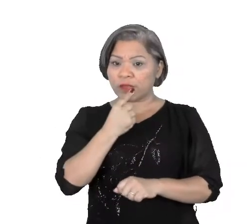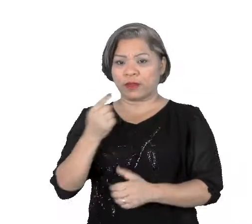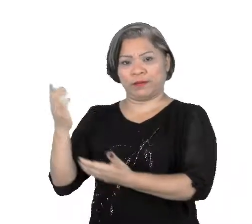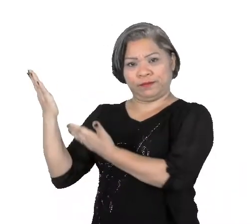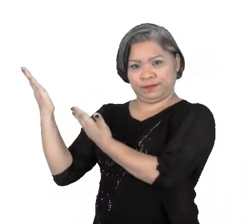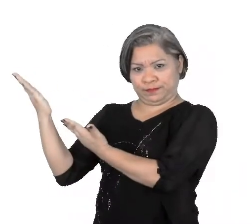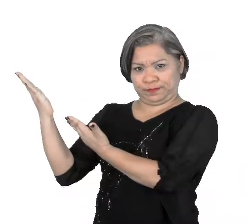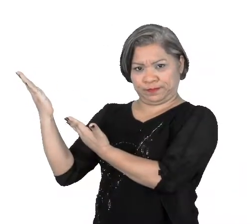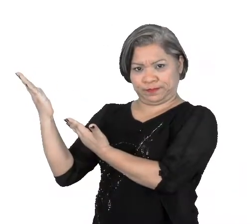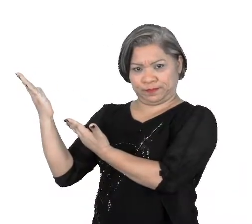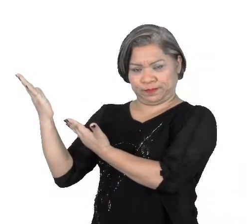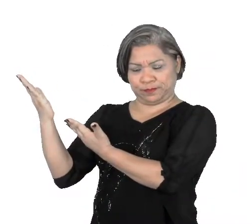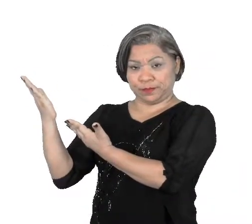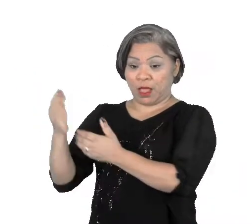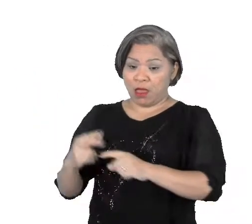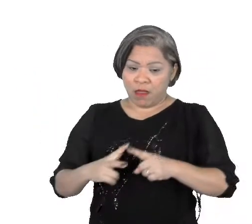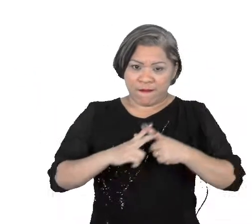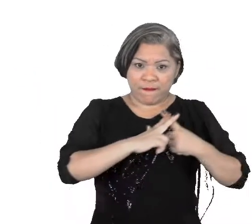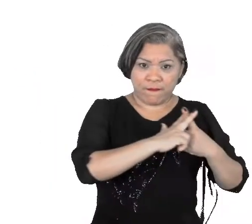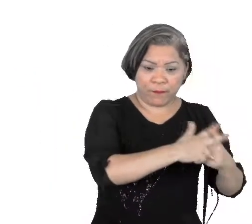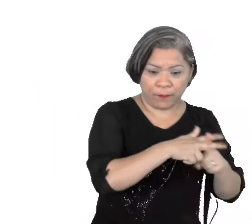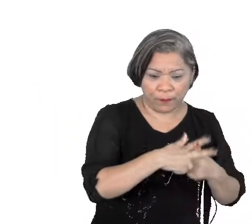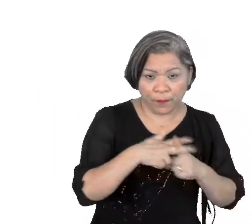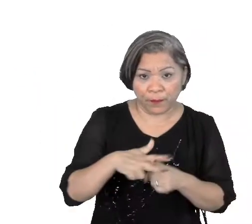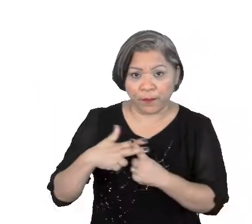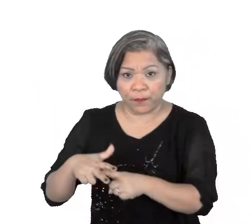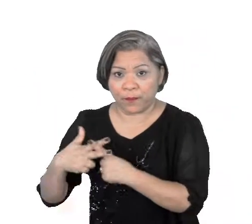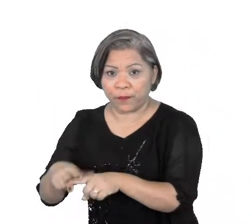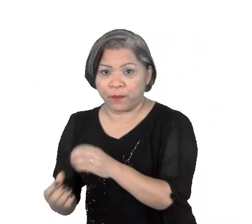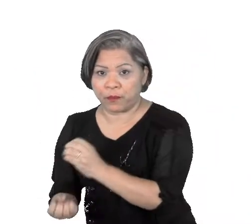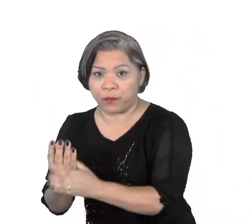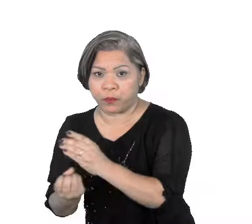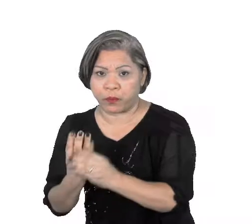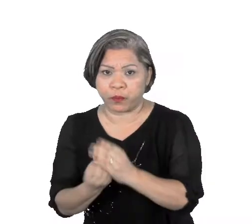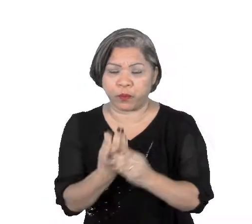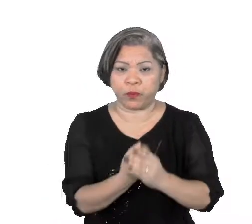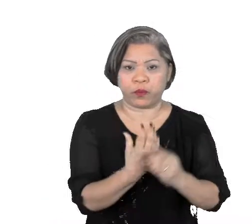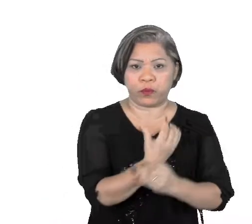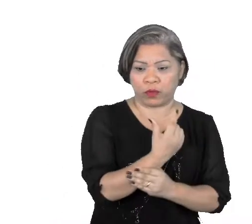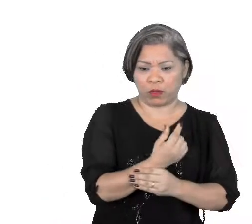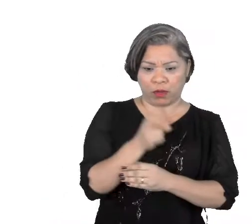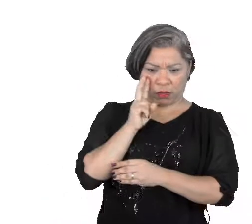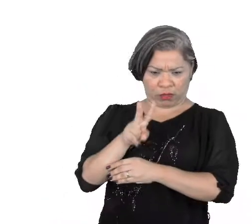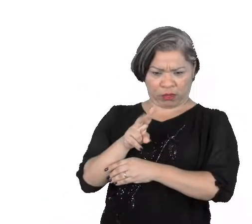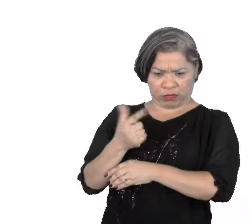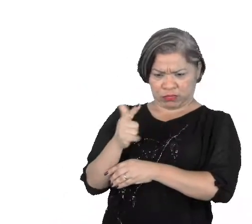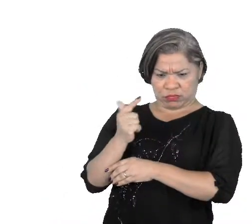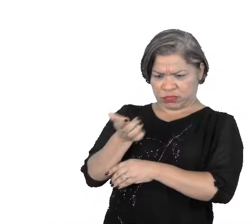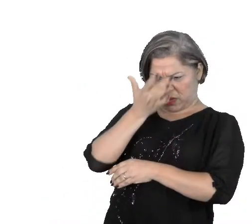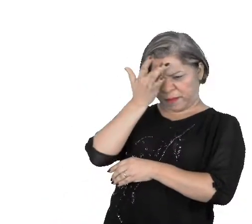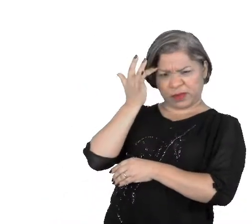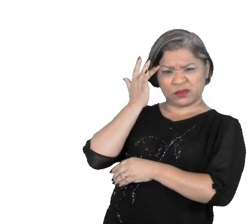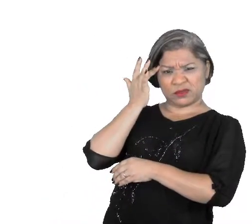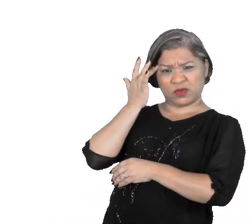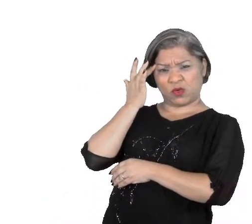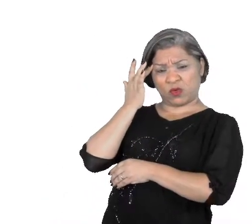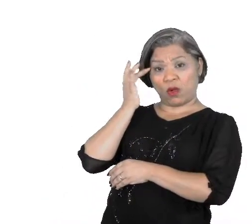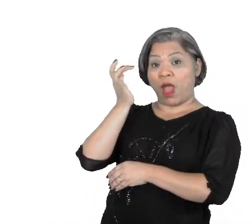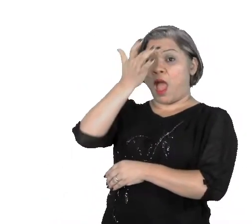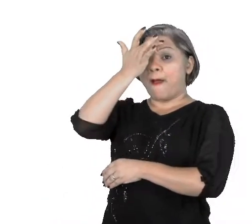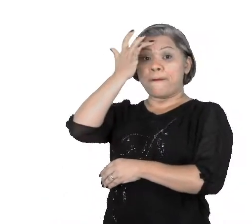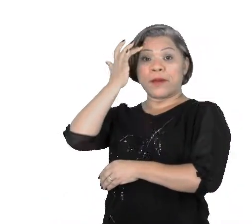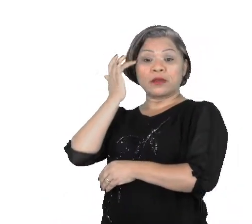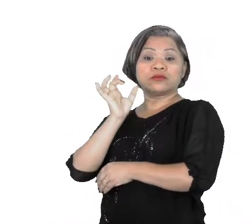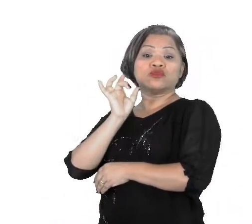máquinas estão produzindo dentro de uma fábrica. Não existem mais pessoas. A pessoa vai apenas fiscalizar o trabalho